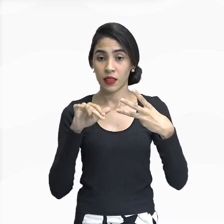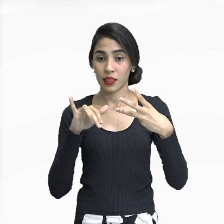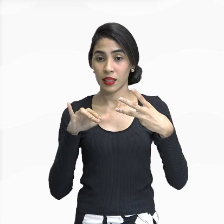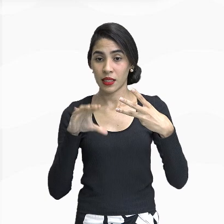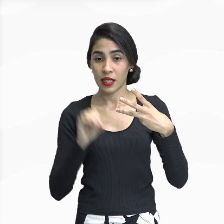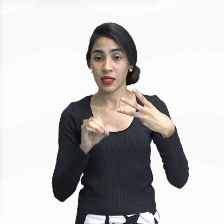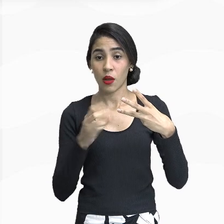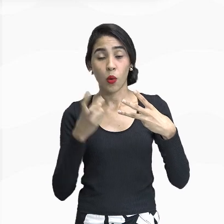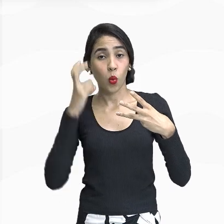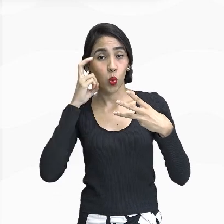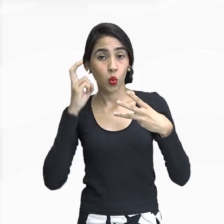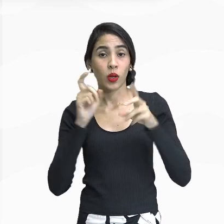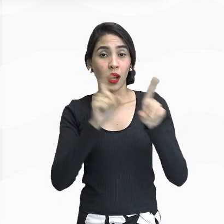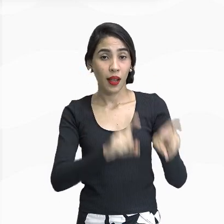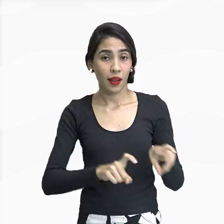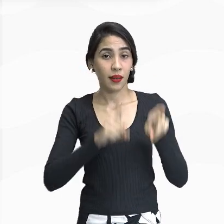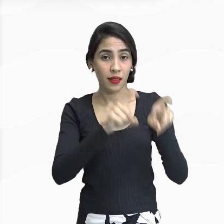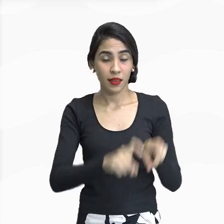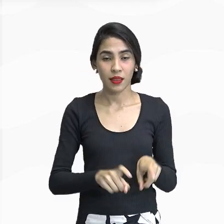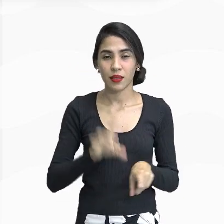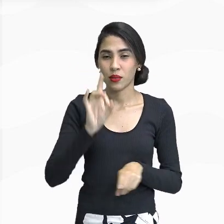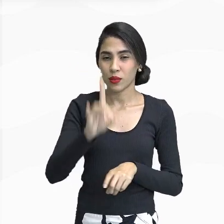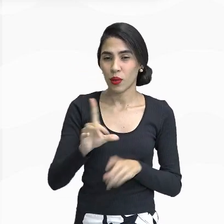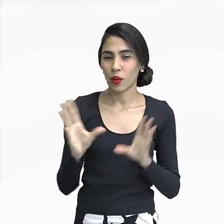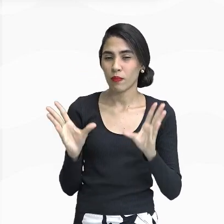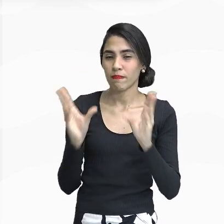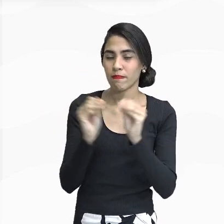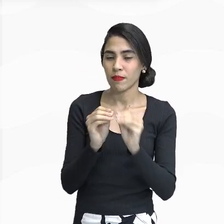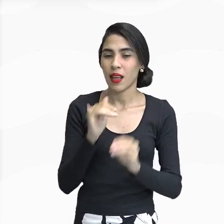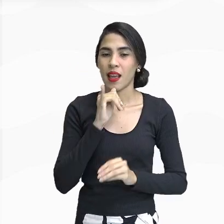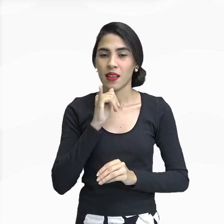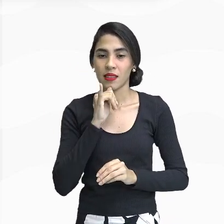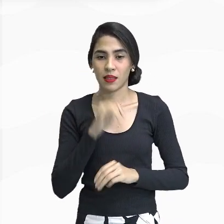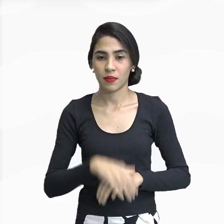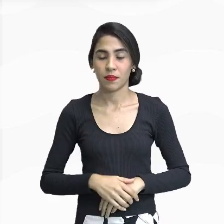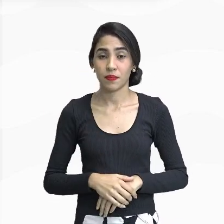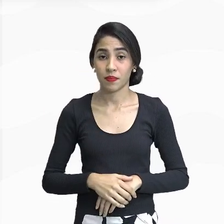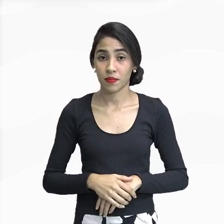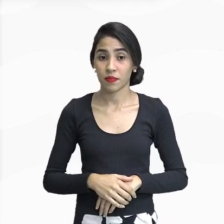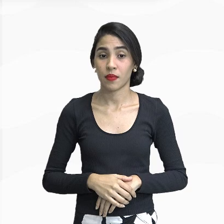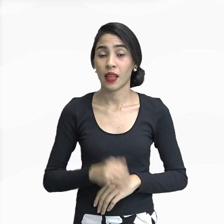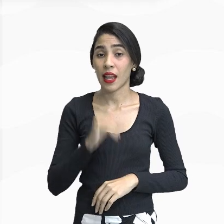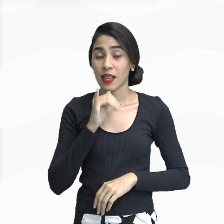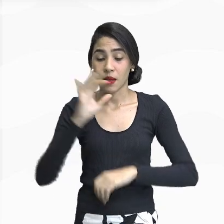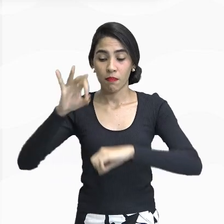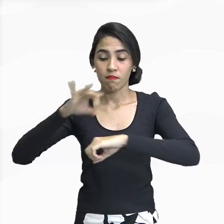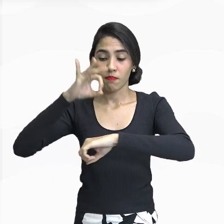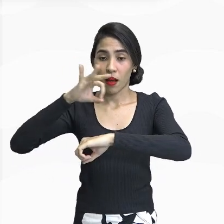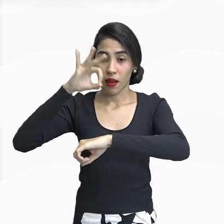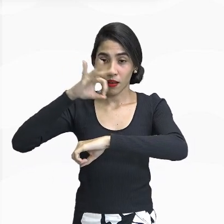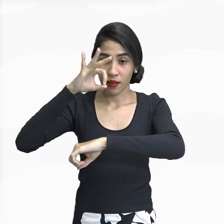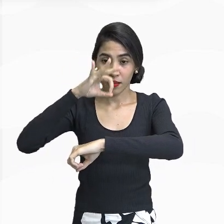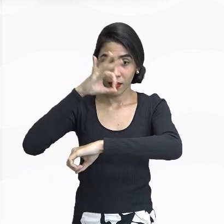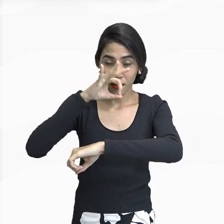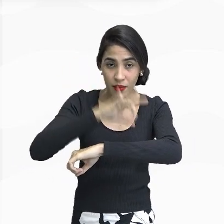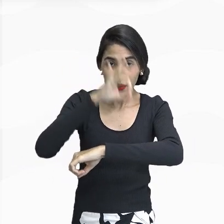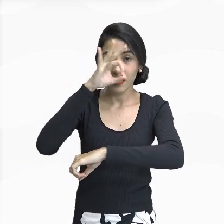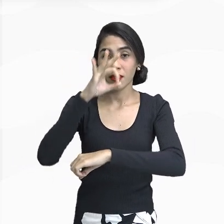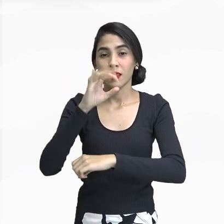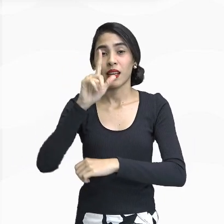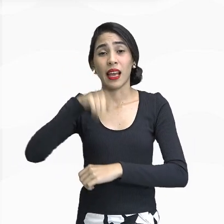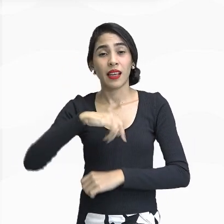culturas agrícolas. Isso, gente, é só um pequeno exemplo do quanto os insetos, as abelhas